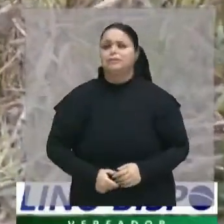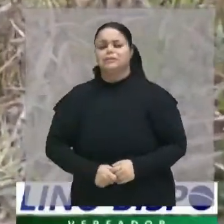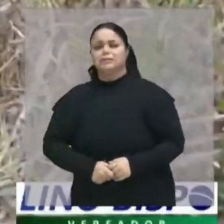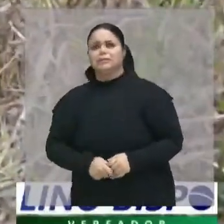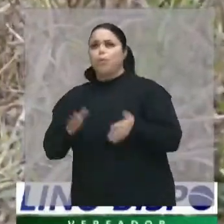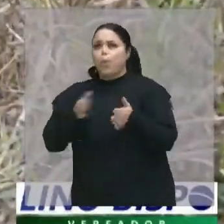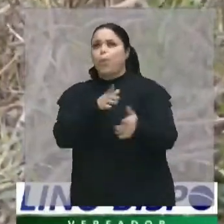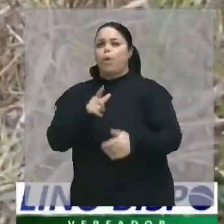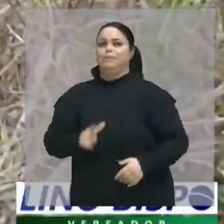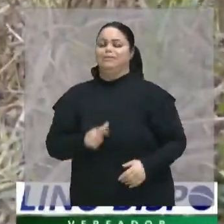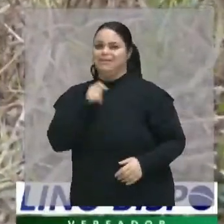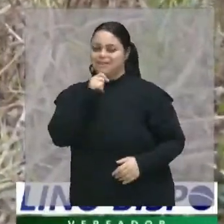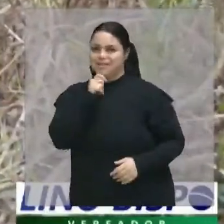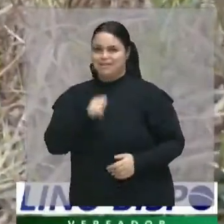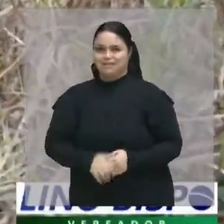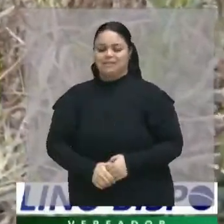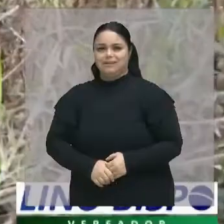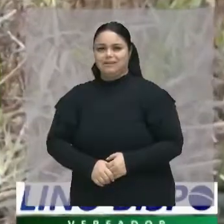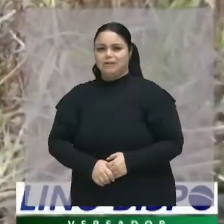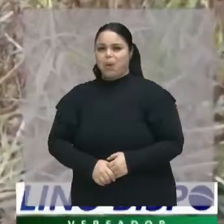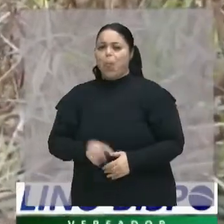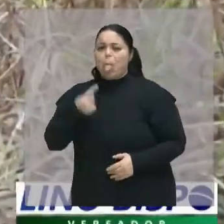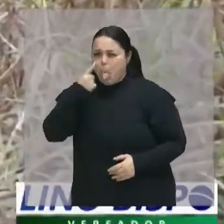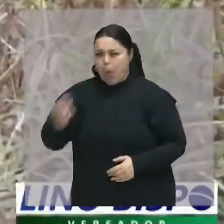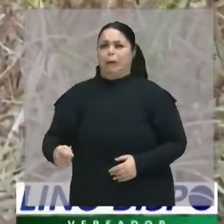Senhorinha. Tem que dar um pulo no escuro aqui, mas fazer o quê?